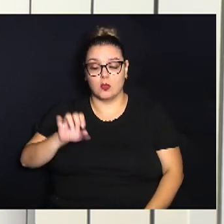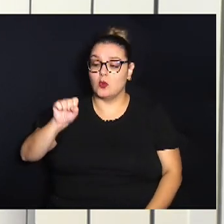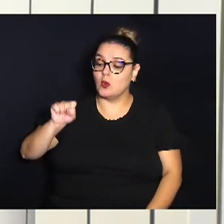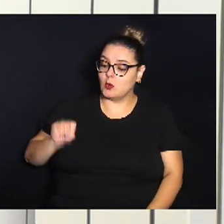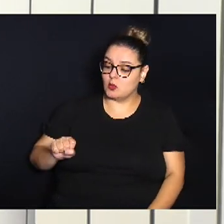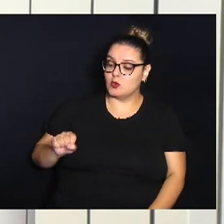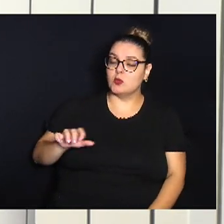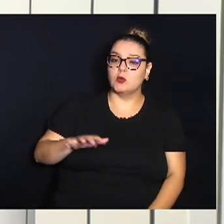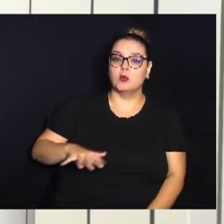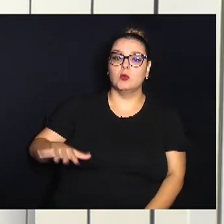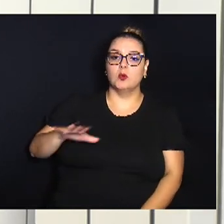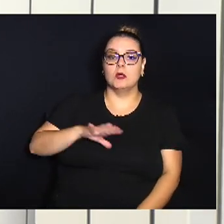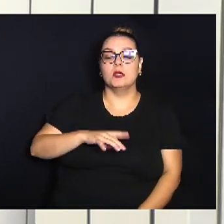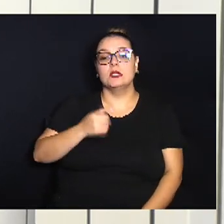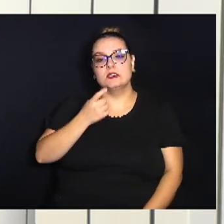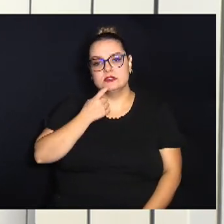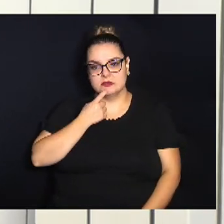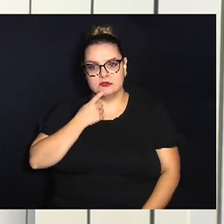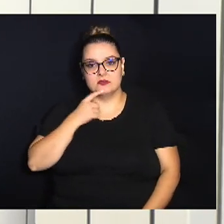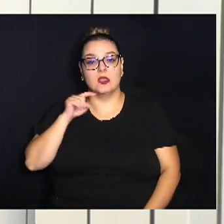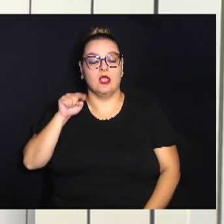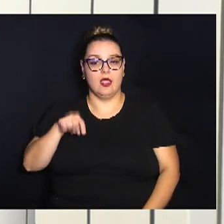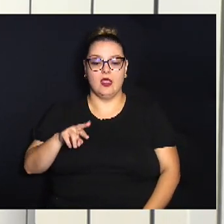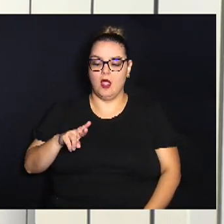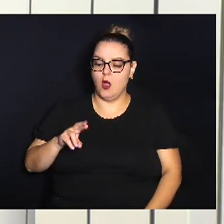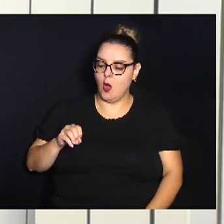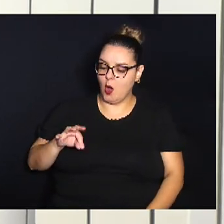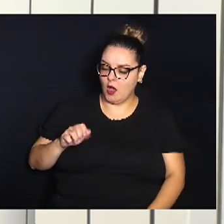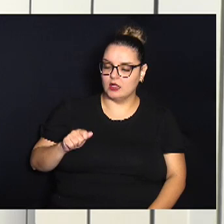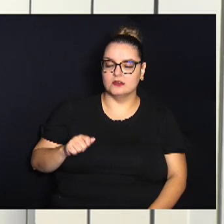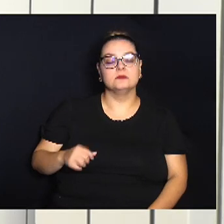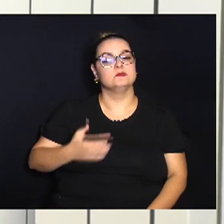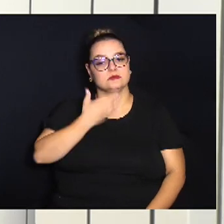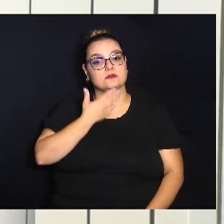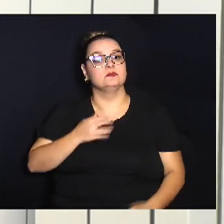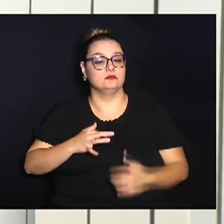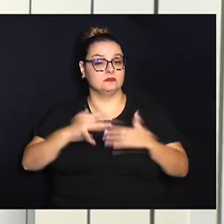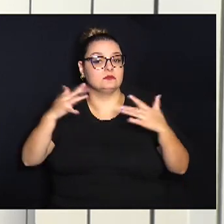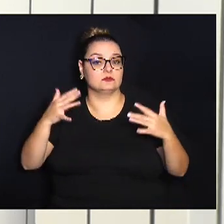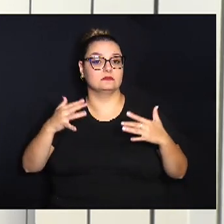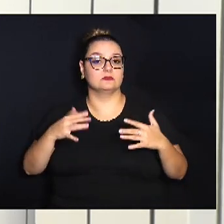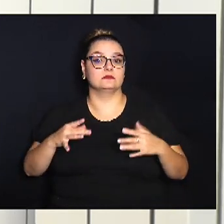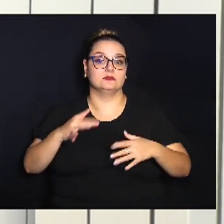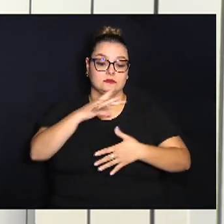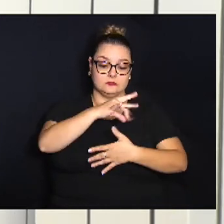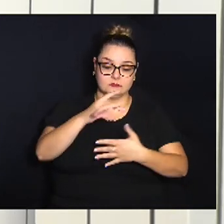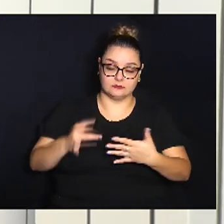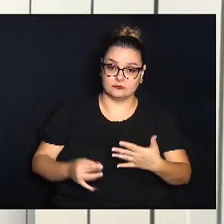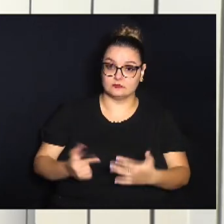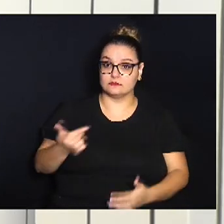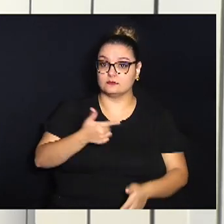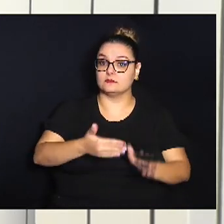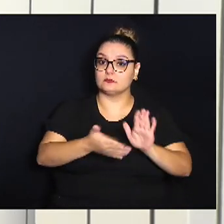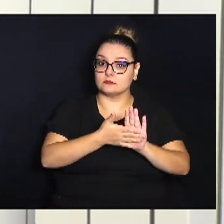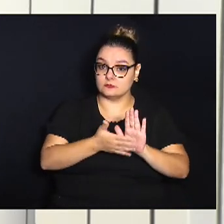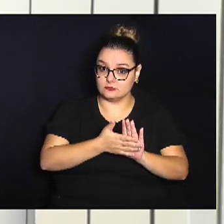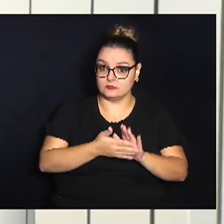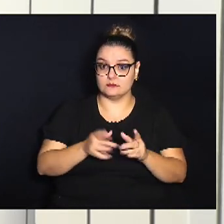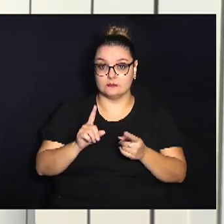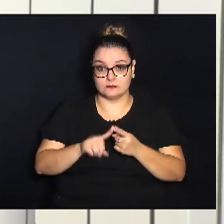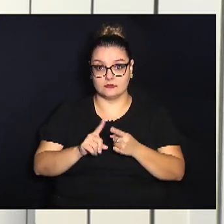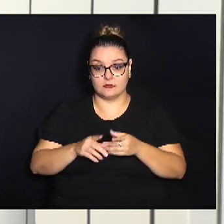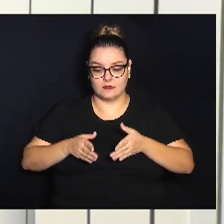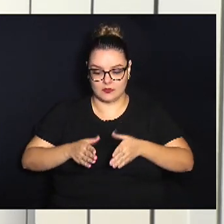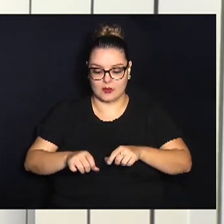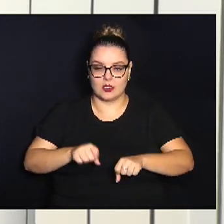do município de Campinas. Esta Rota do Natal Iluminado vai ser composta, segundo a proposição, pela